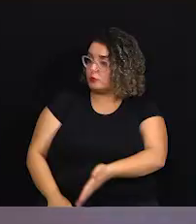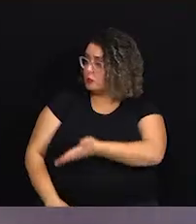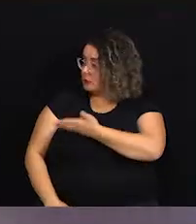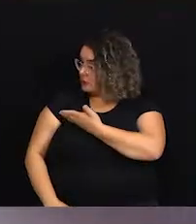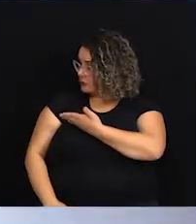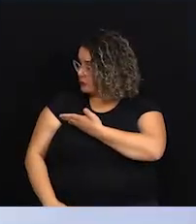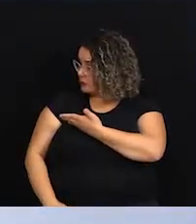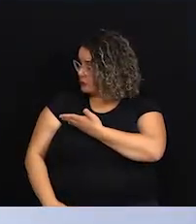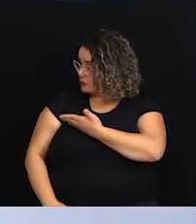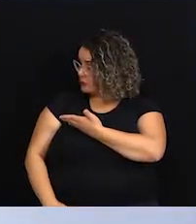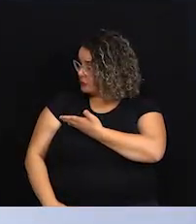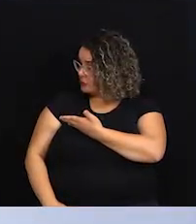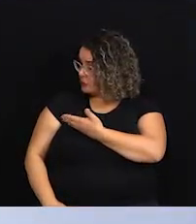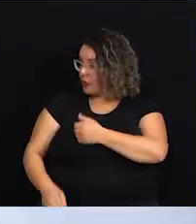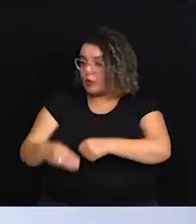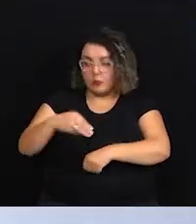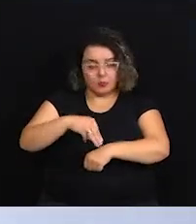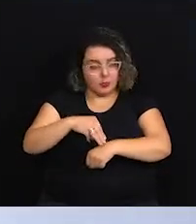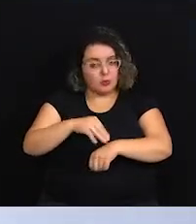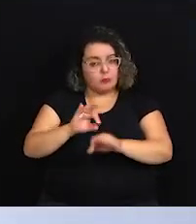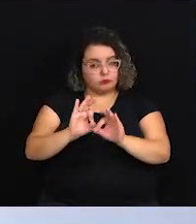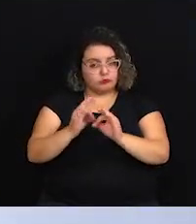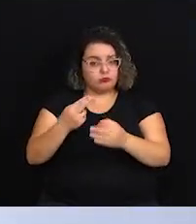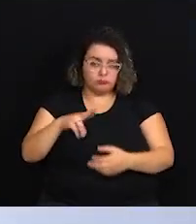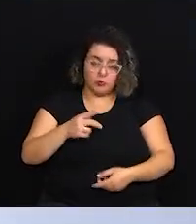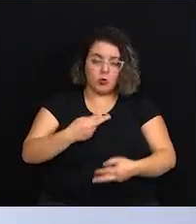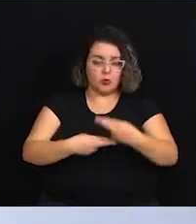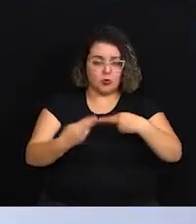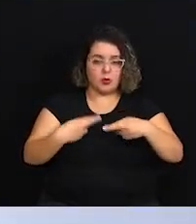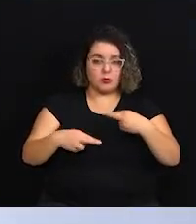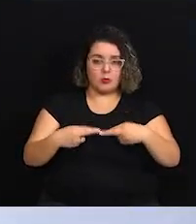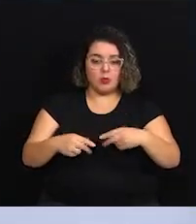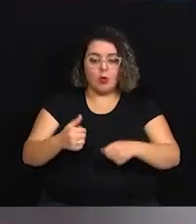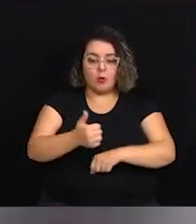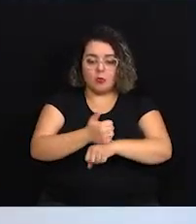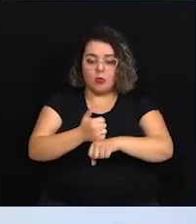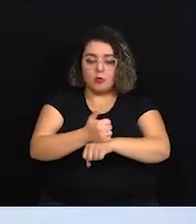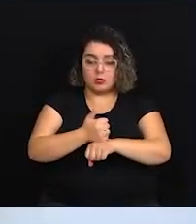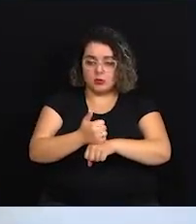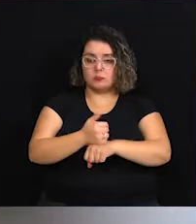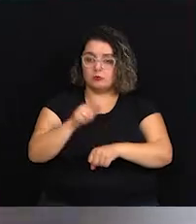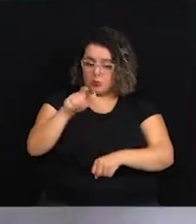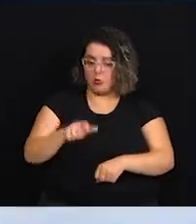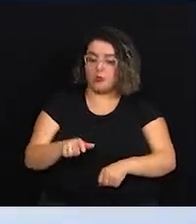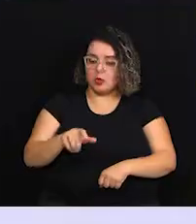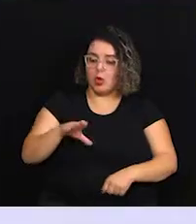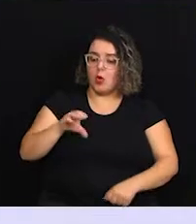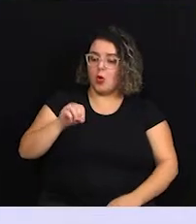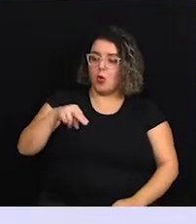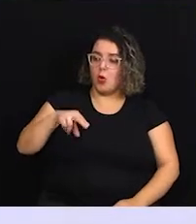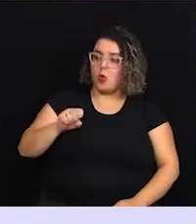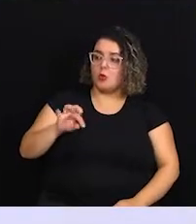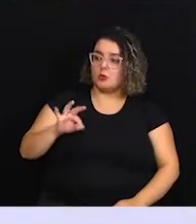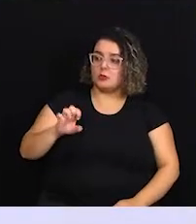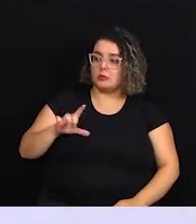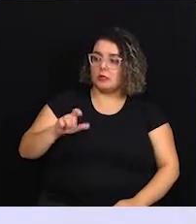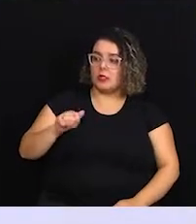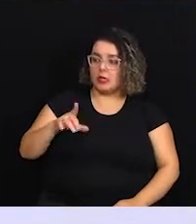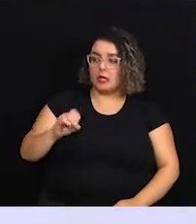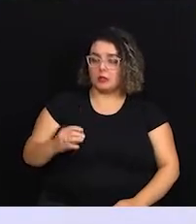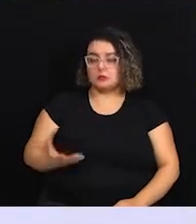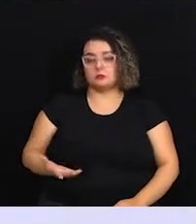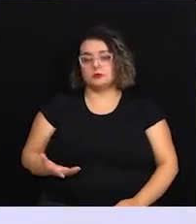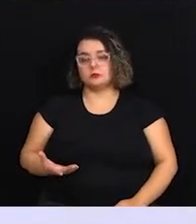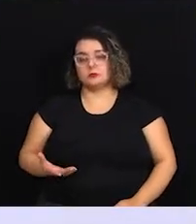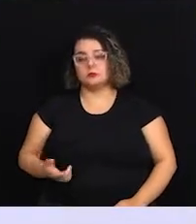humanas, membros da família ou do relacionamento profissional da pessoa que está sendo constelada. O indivíduo ele é composto